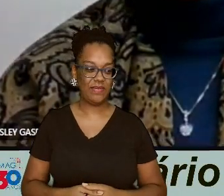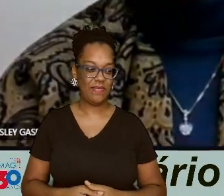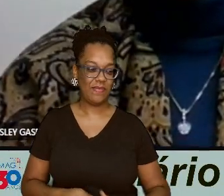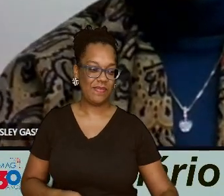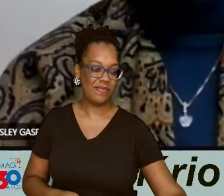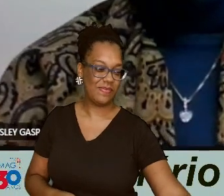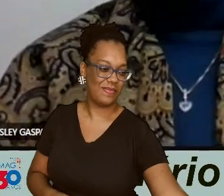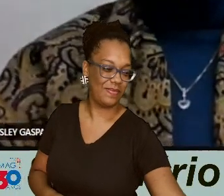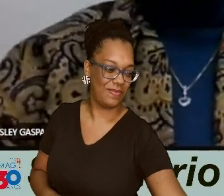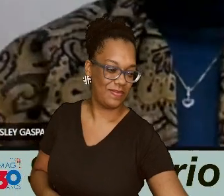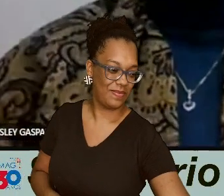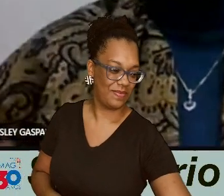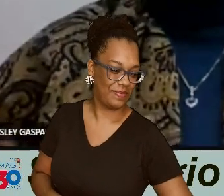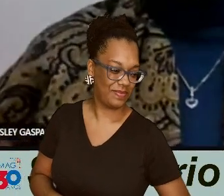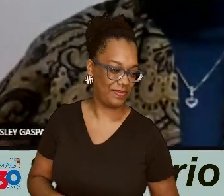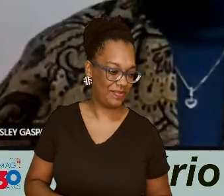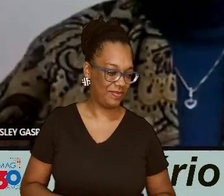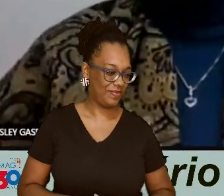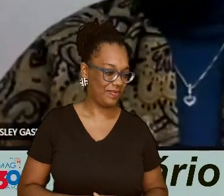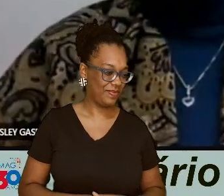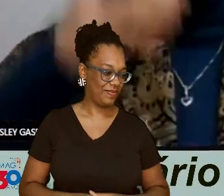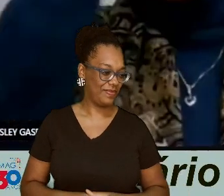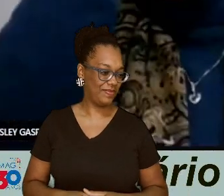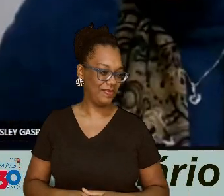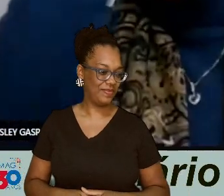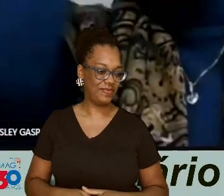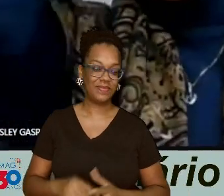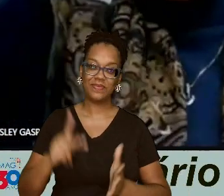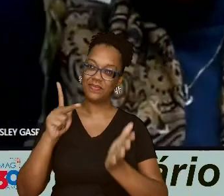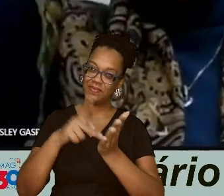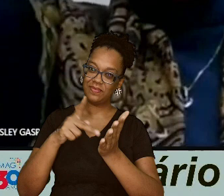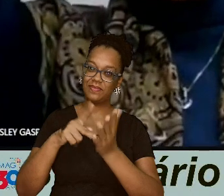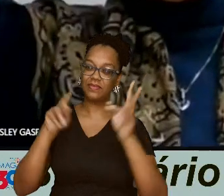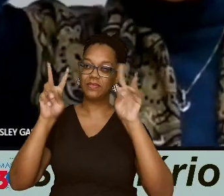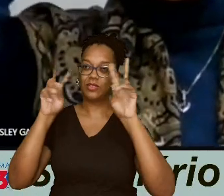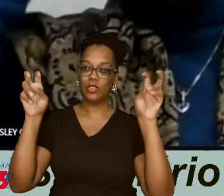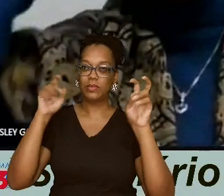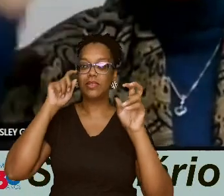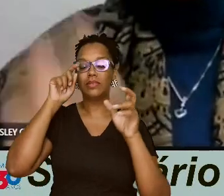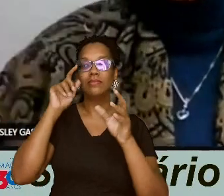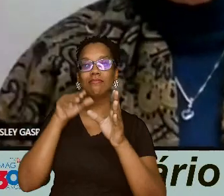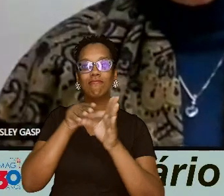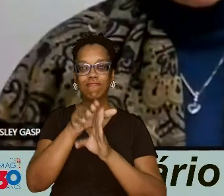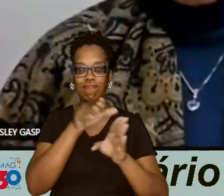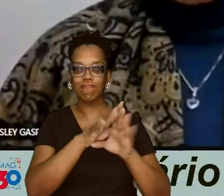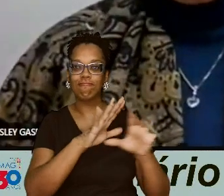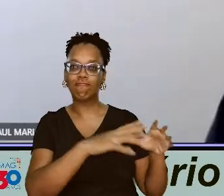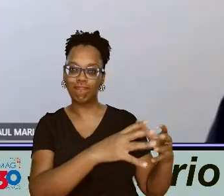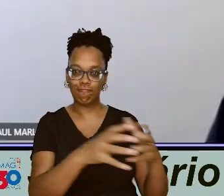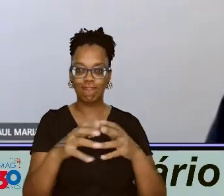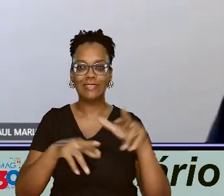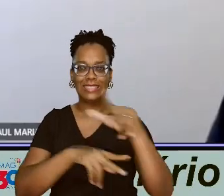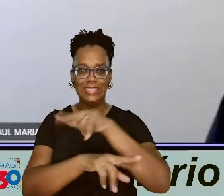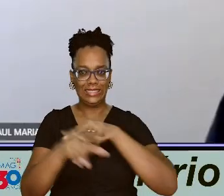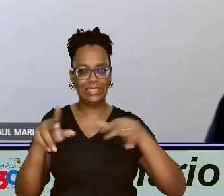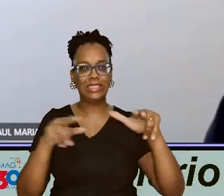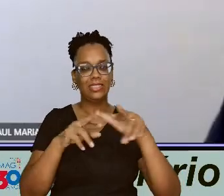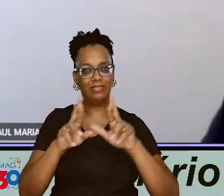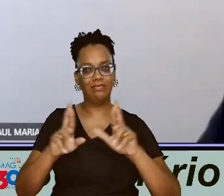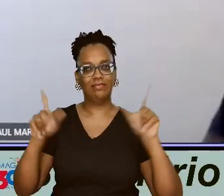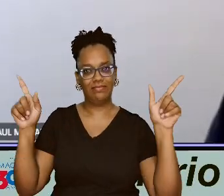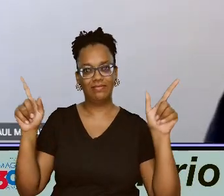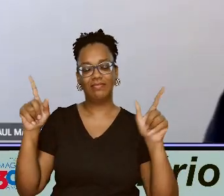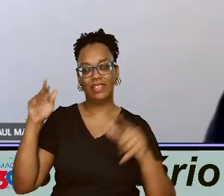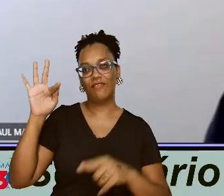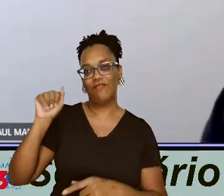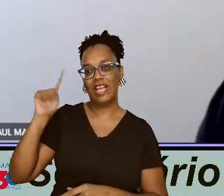Obrigado. Realmente, essa questão que a Leslie trouxe também sobre os conselhos, né? A realidade dos conselhos é muito diversa da realidade da Fazenda Nacional.